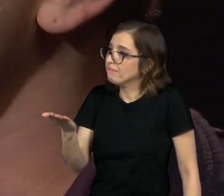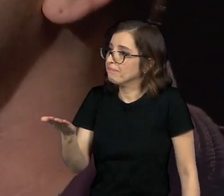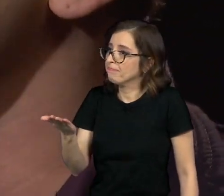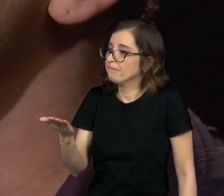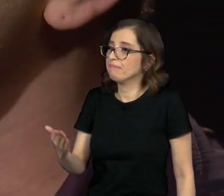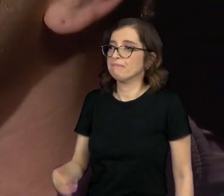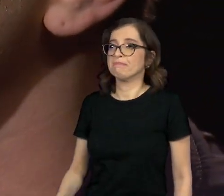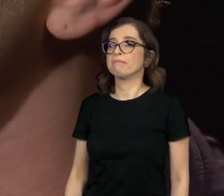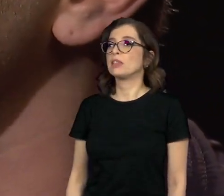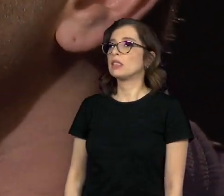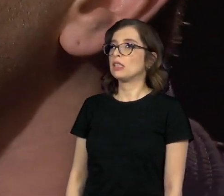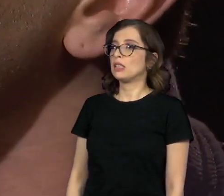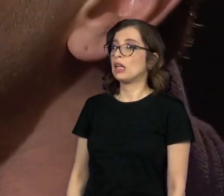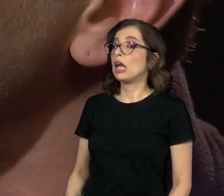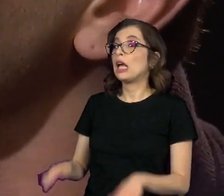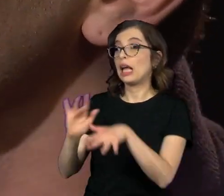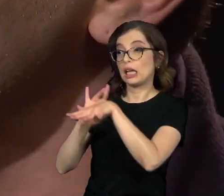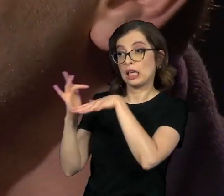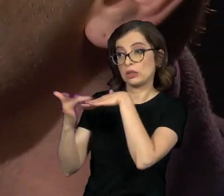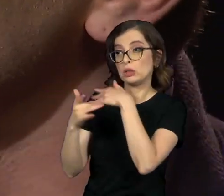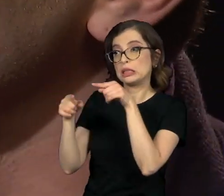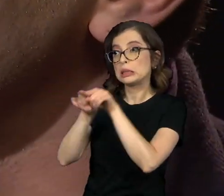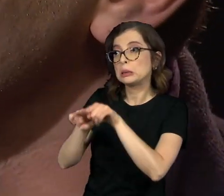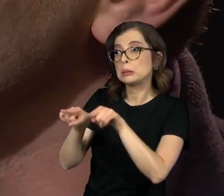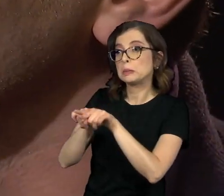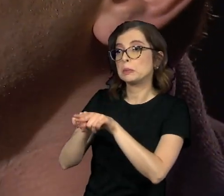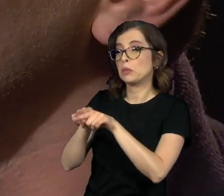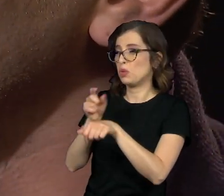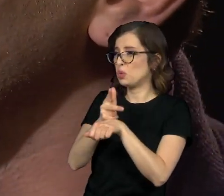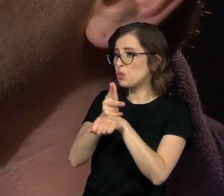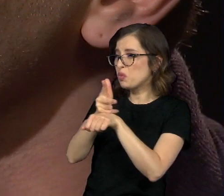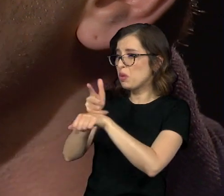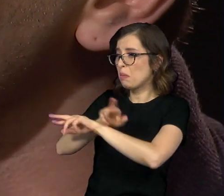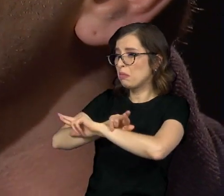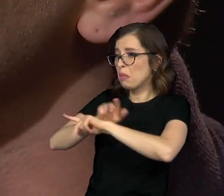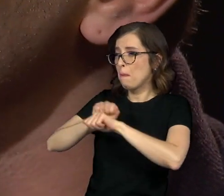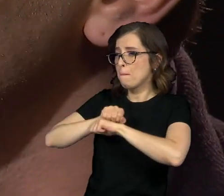isso viraliza, né? Parece que as reações